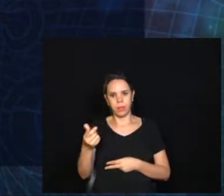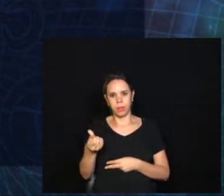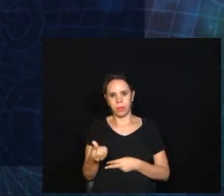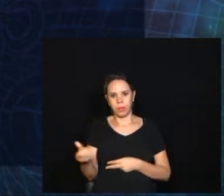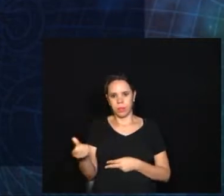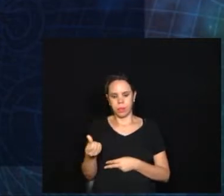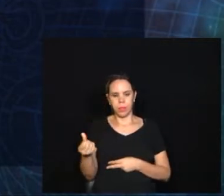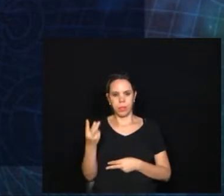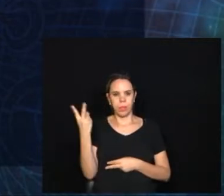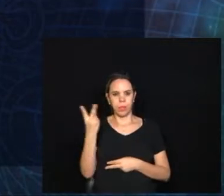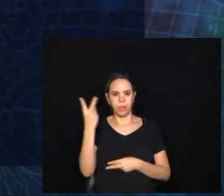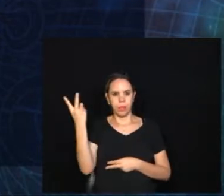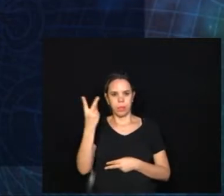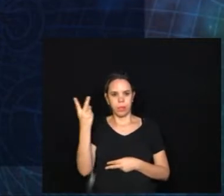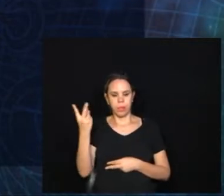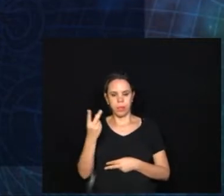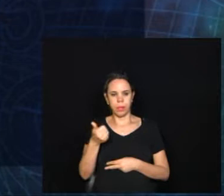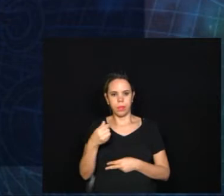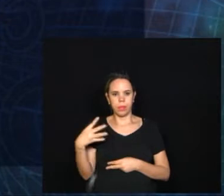15.766. Valinhos,